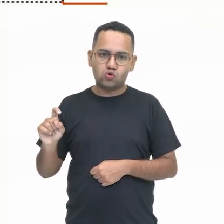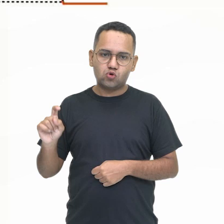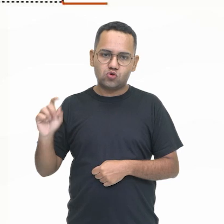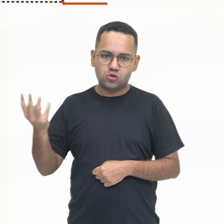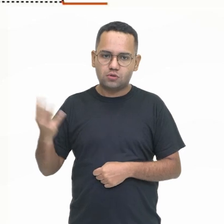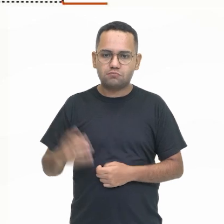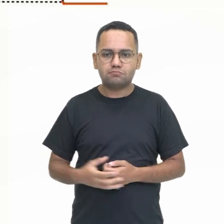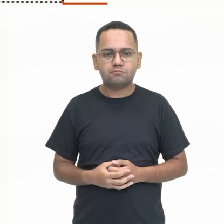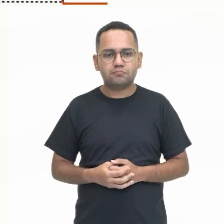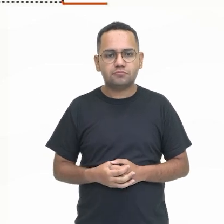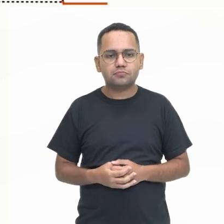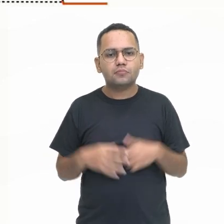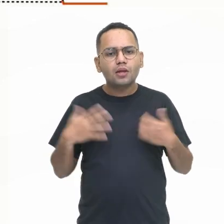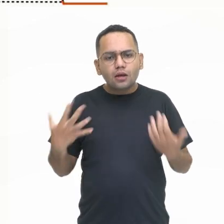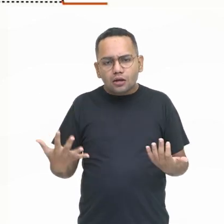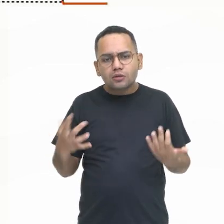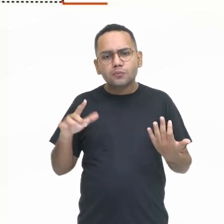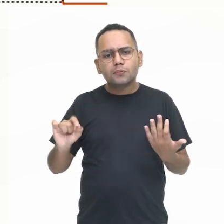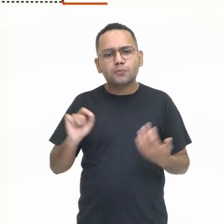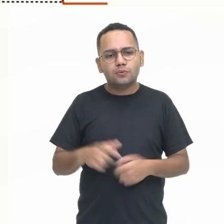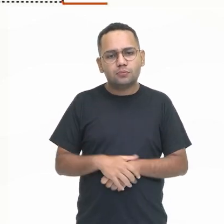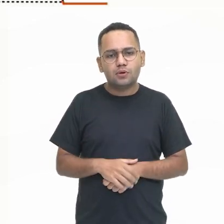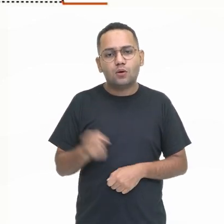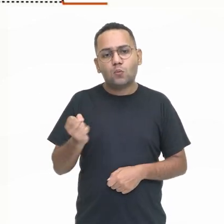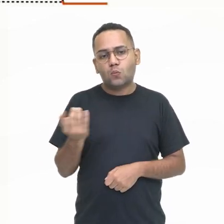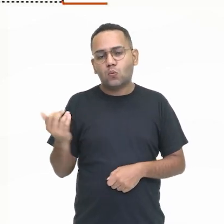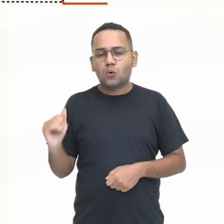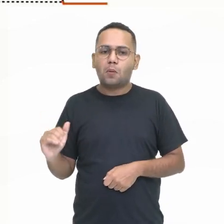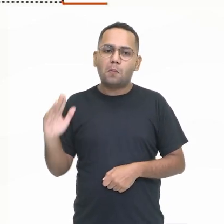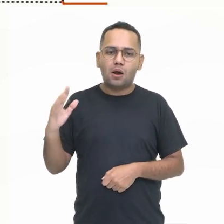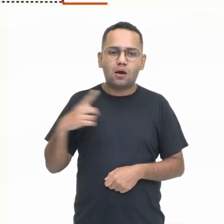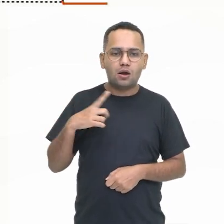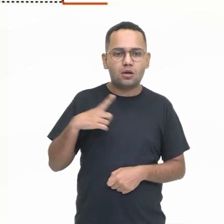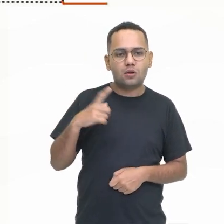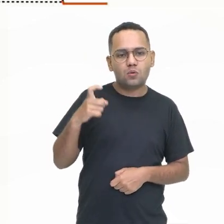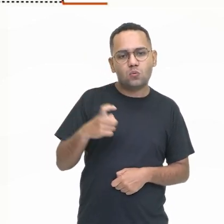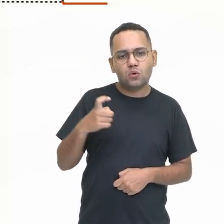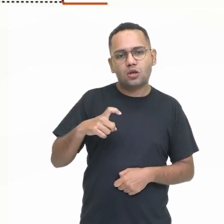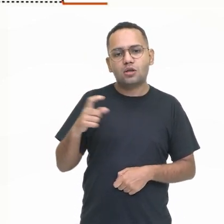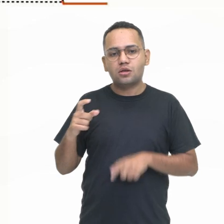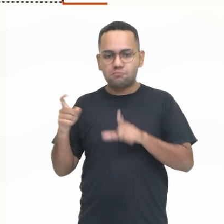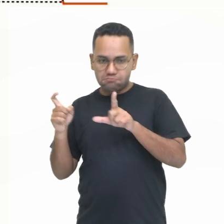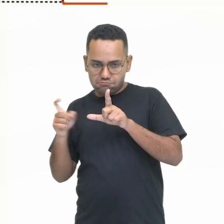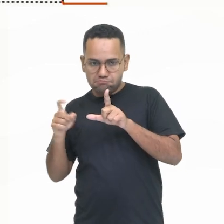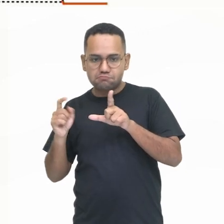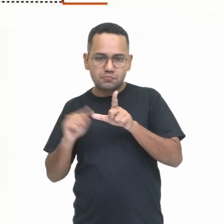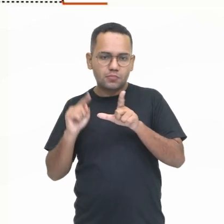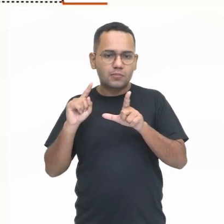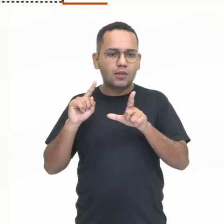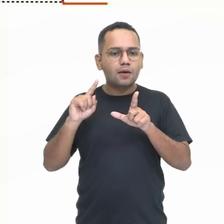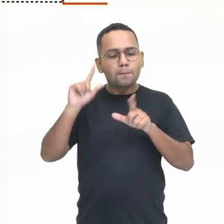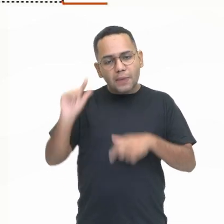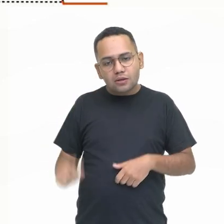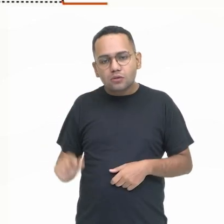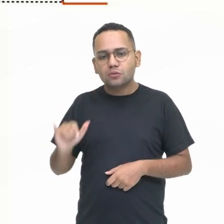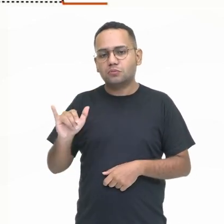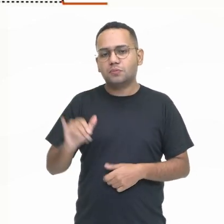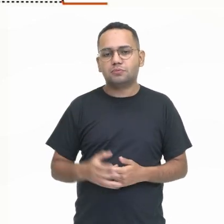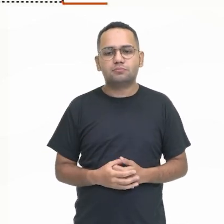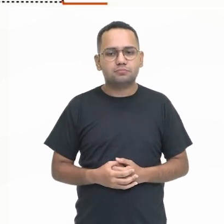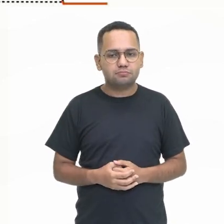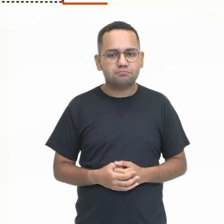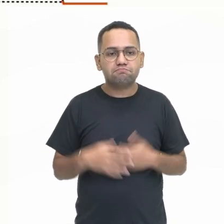valor de x do domínio, menor é o valor do y. Certo? Então, nesses intervalos que o